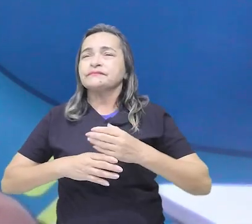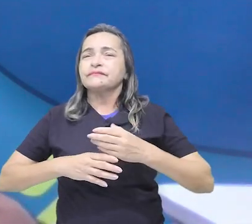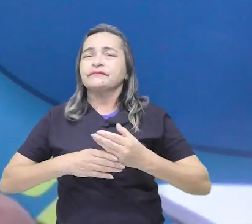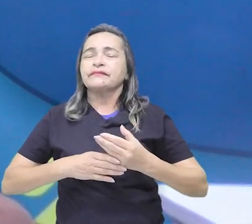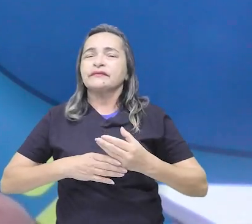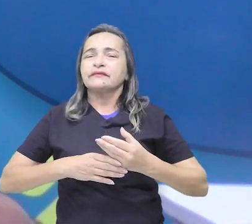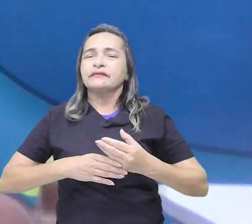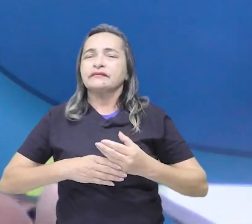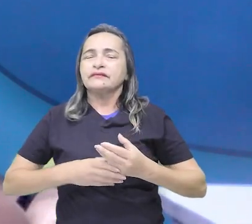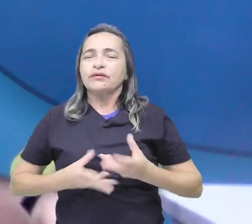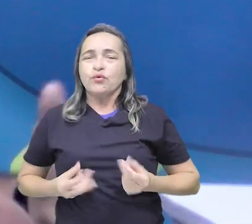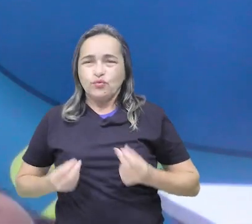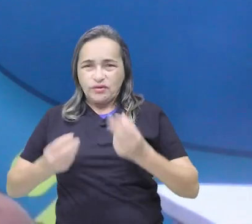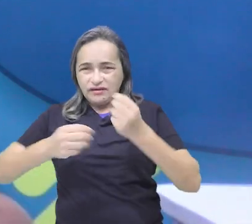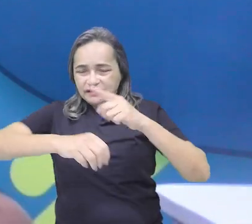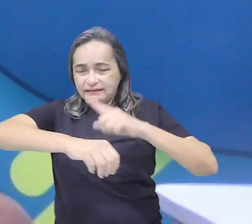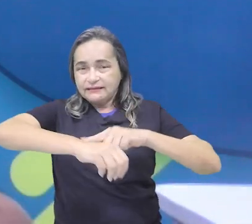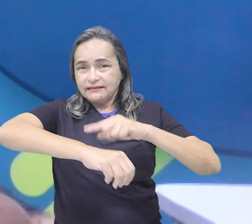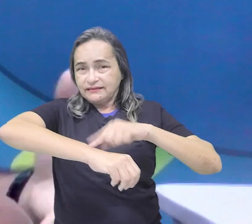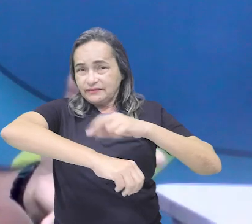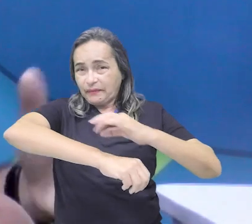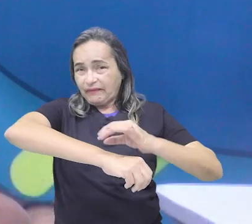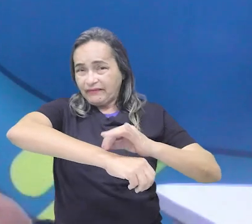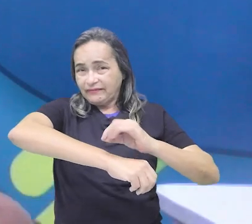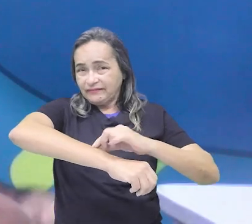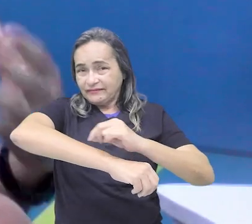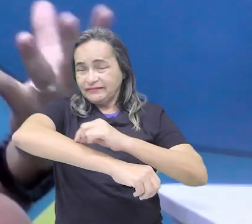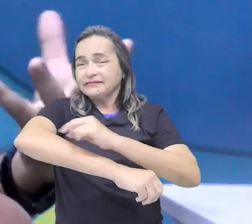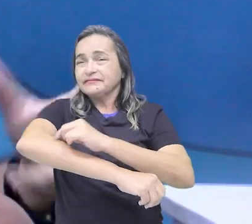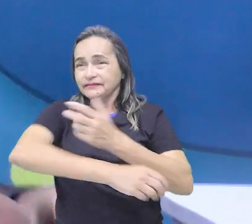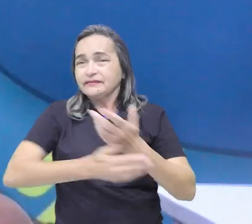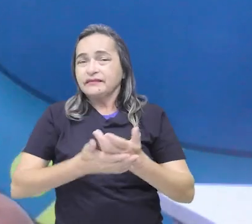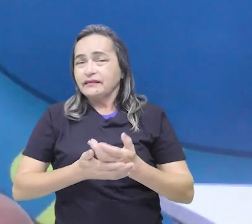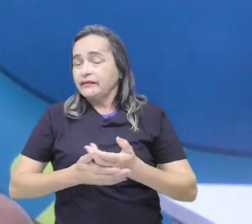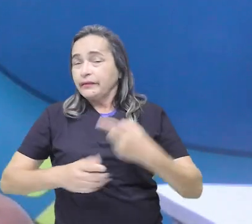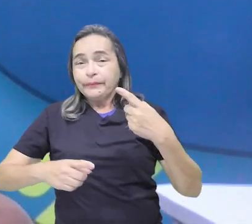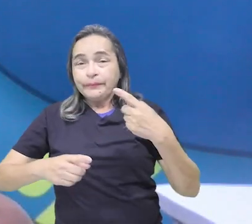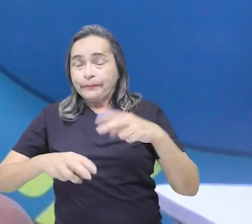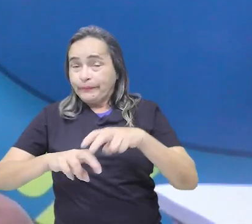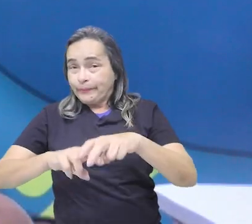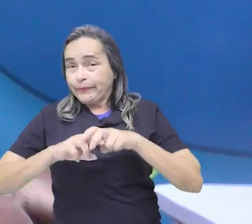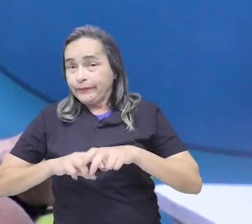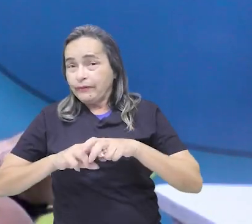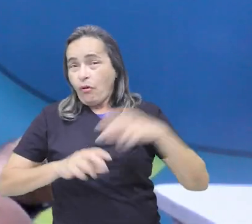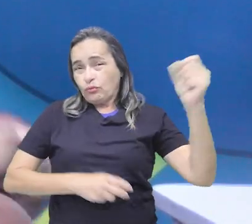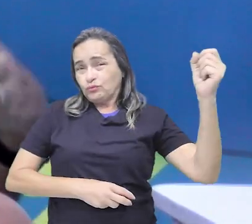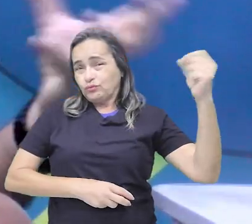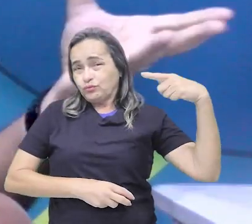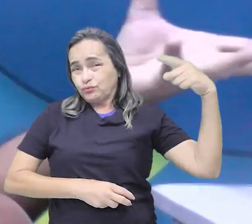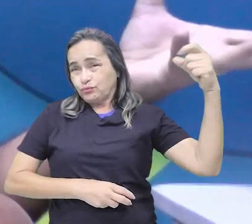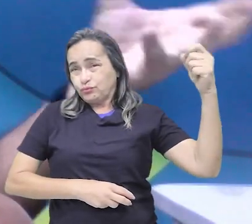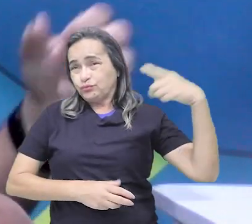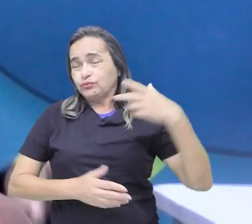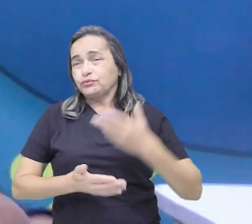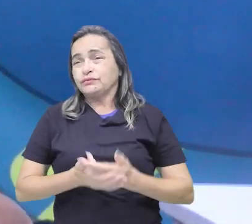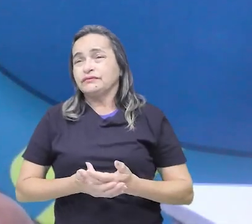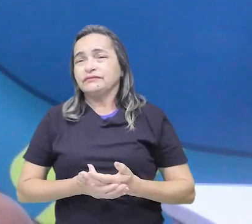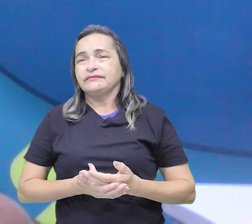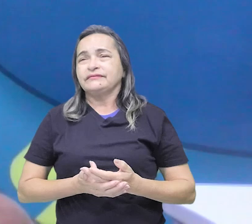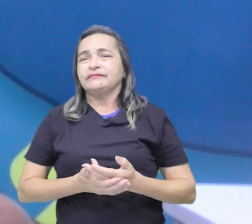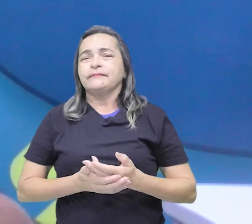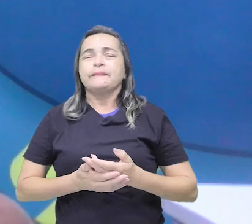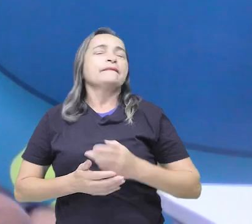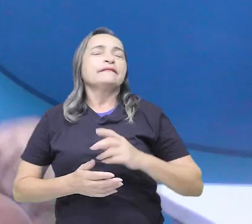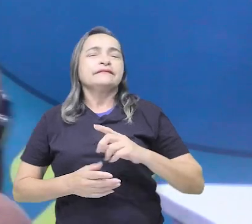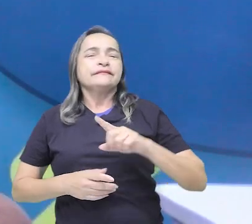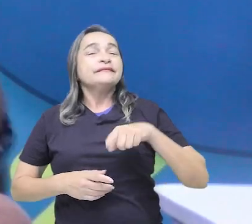de pele, por conta da nossa condição tropical, o sol aqui é muito incidente, e depois, por gênero, seria o câncer de mama